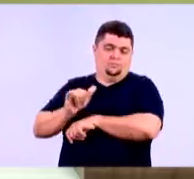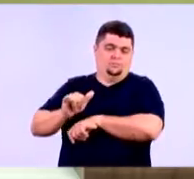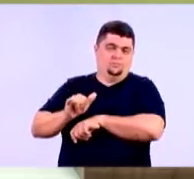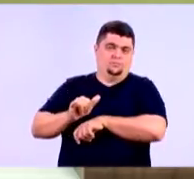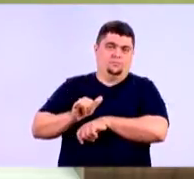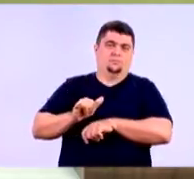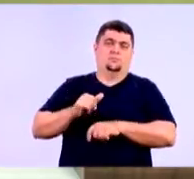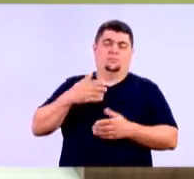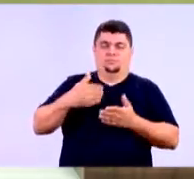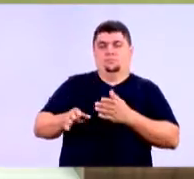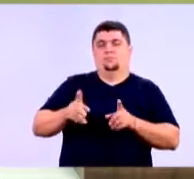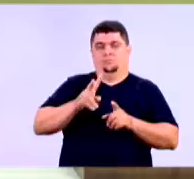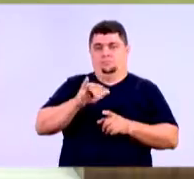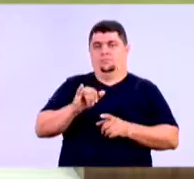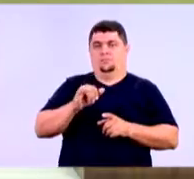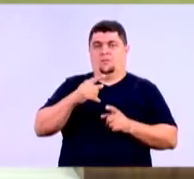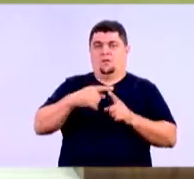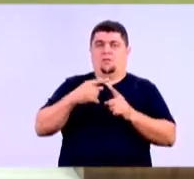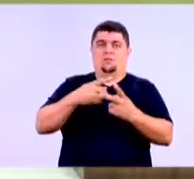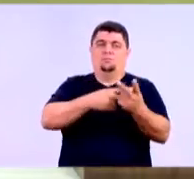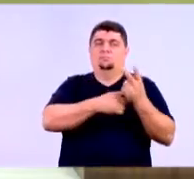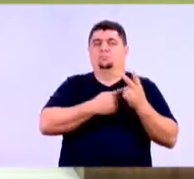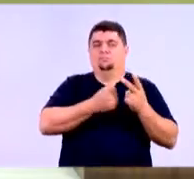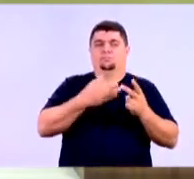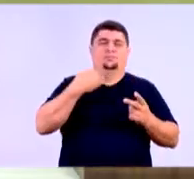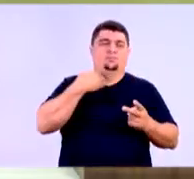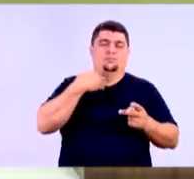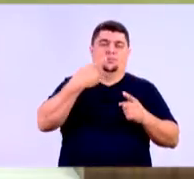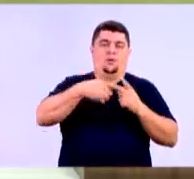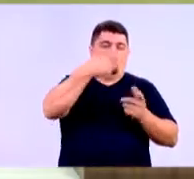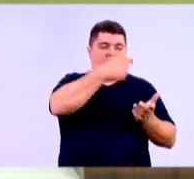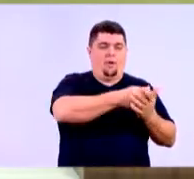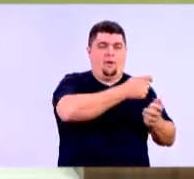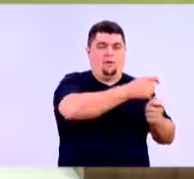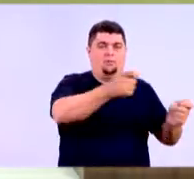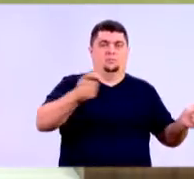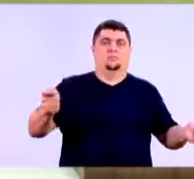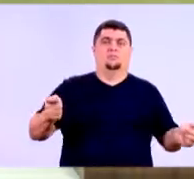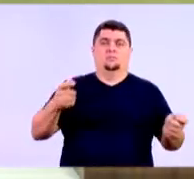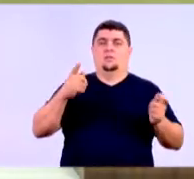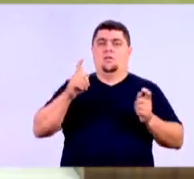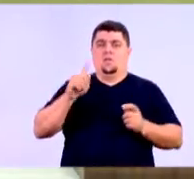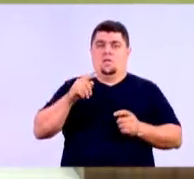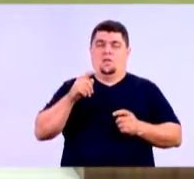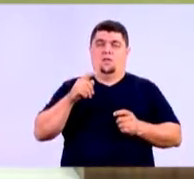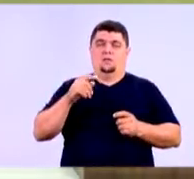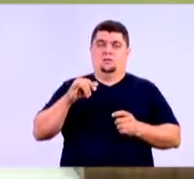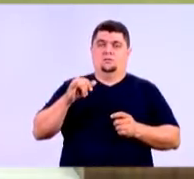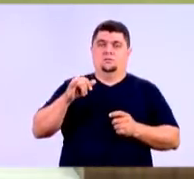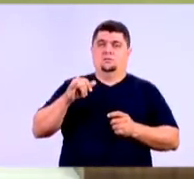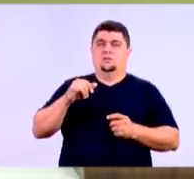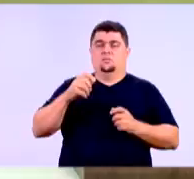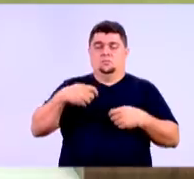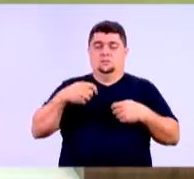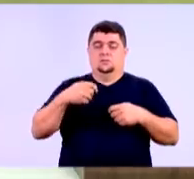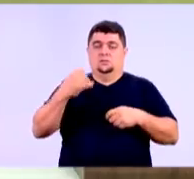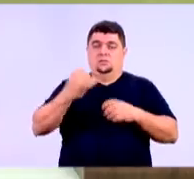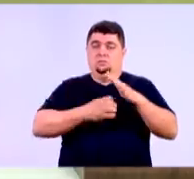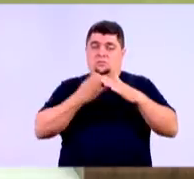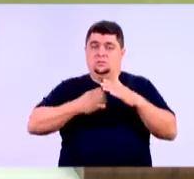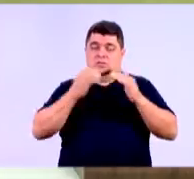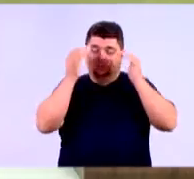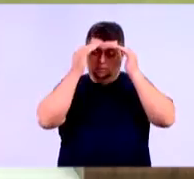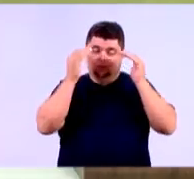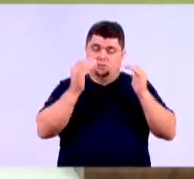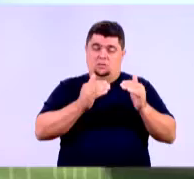ou eventualmente até pegar dinheiro no banco a juros para pagar seus compromissos. Então, realmente, a inadimplência ela gera um custo para a empresa que deve ser